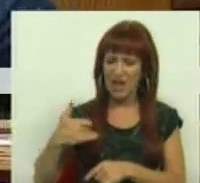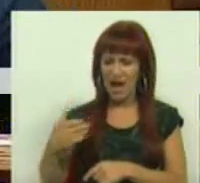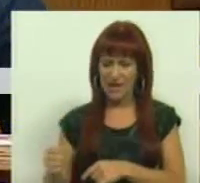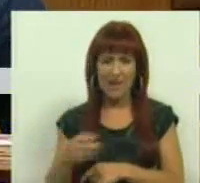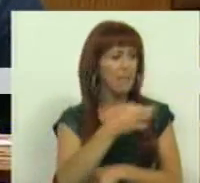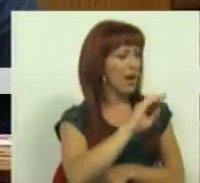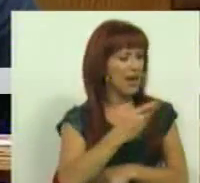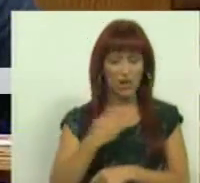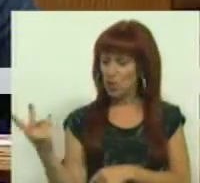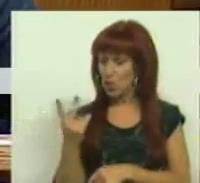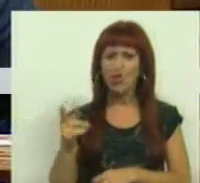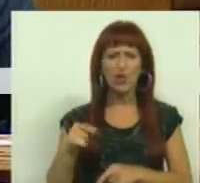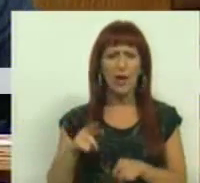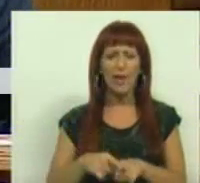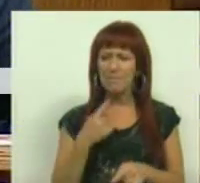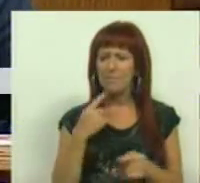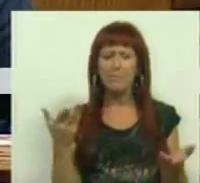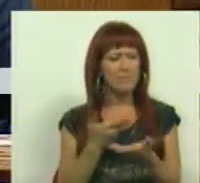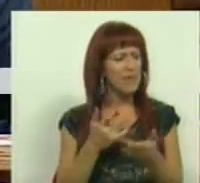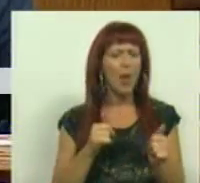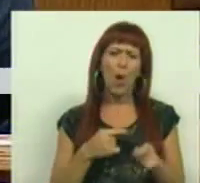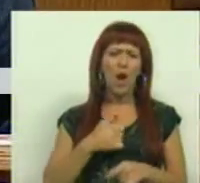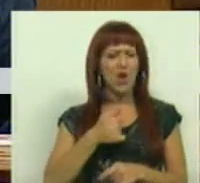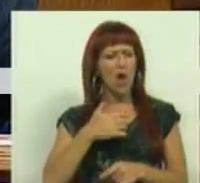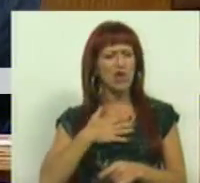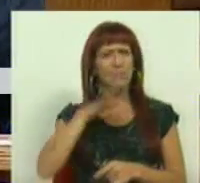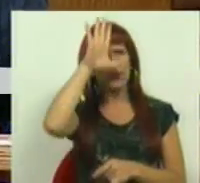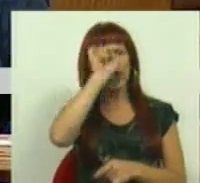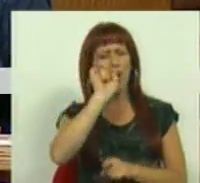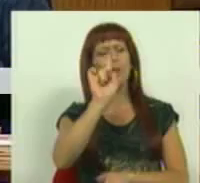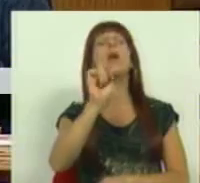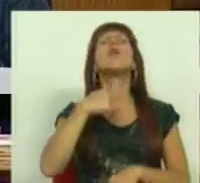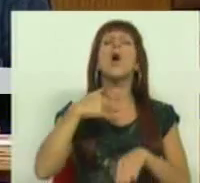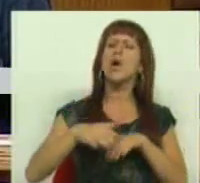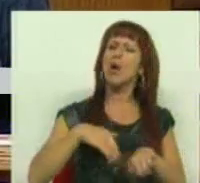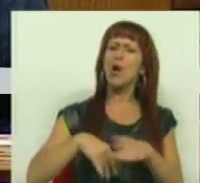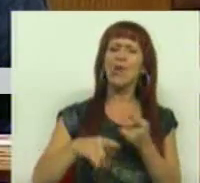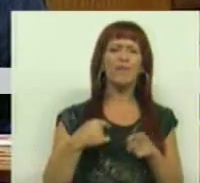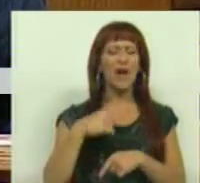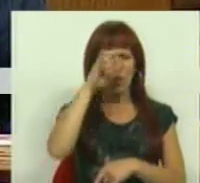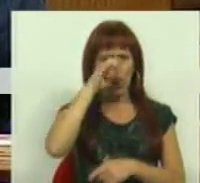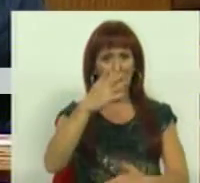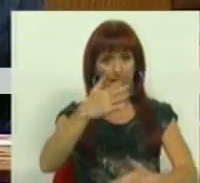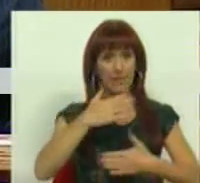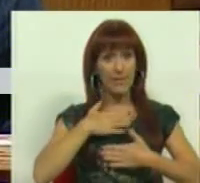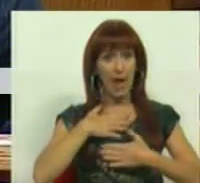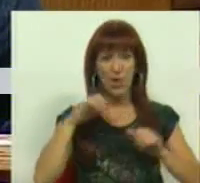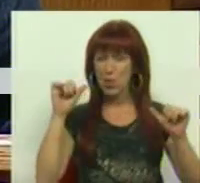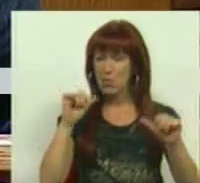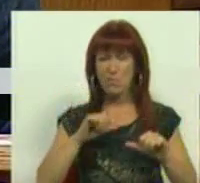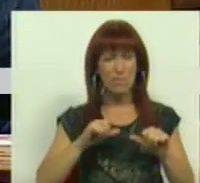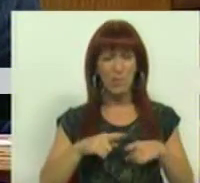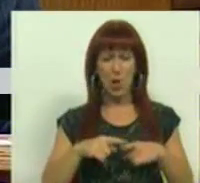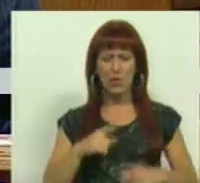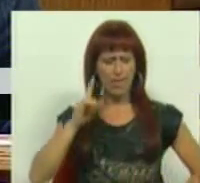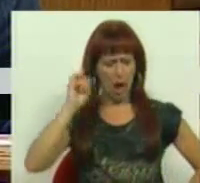PSD já se entendem como os donos do Estado, fazendo-nos recordar os piores tiques